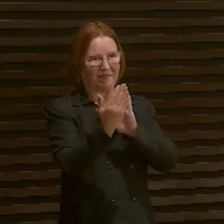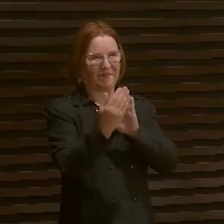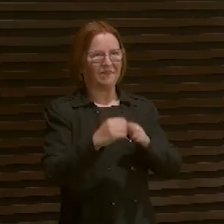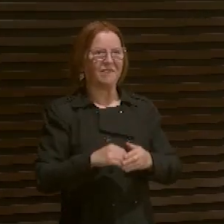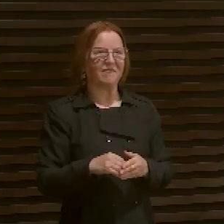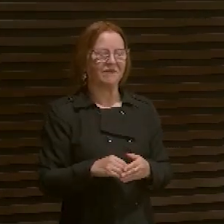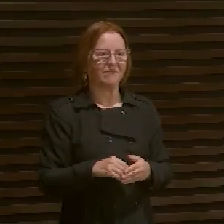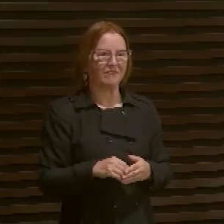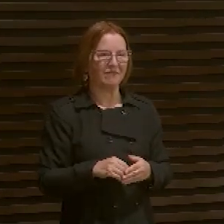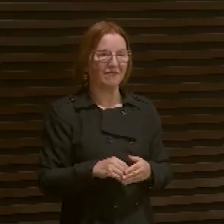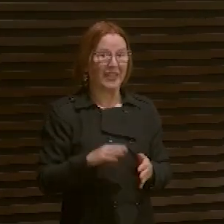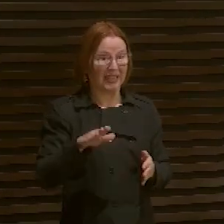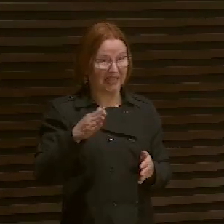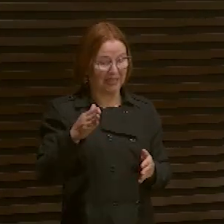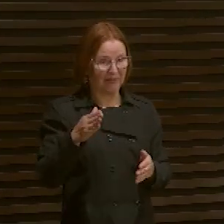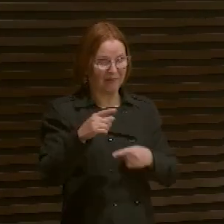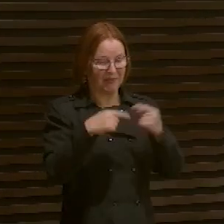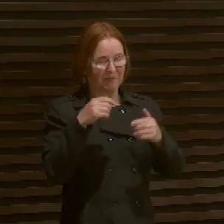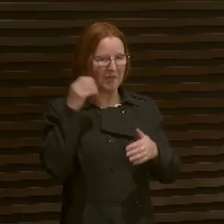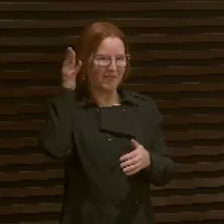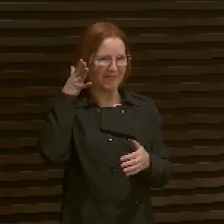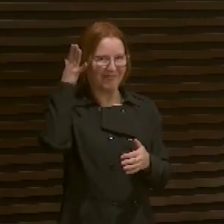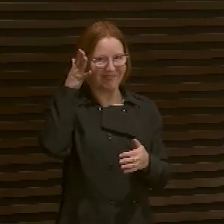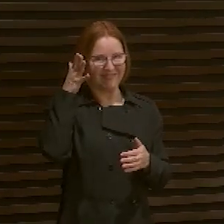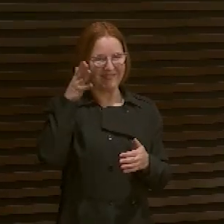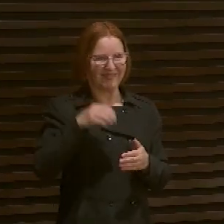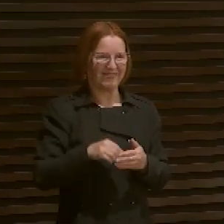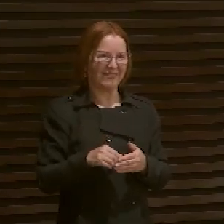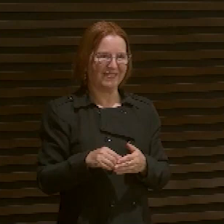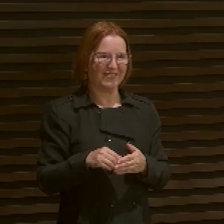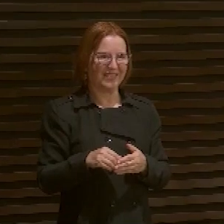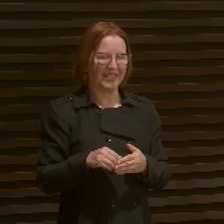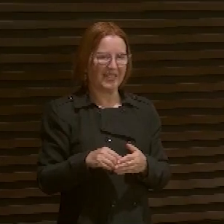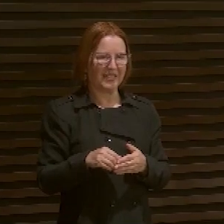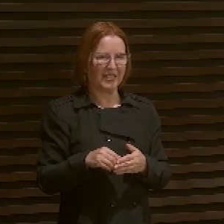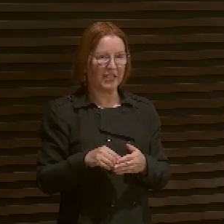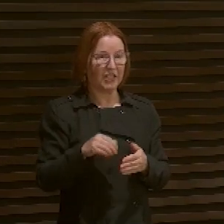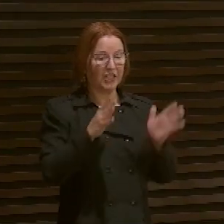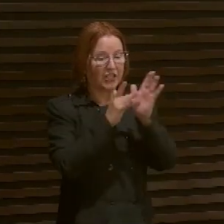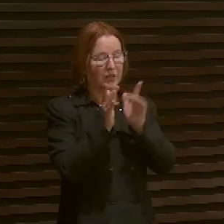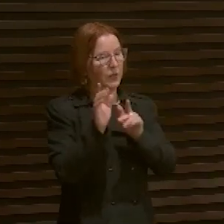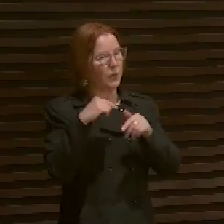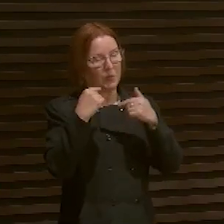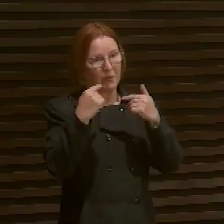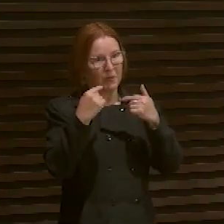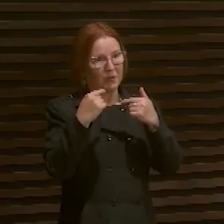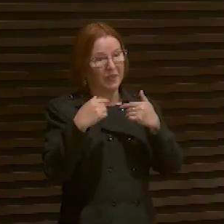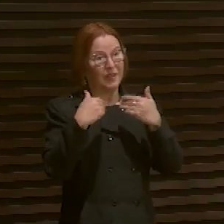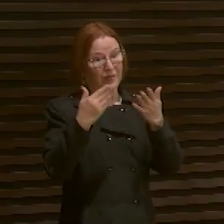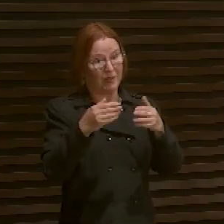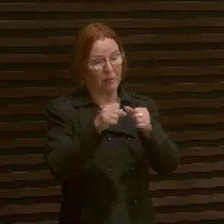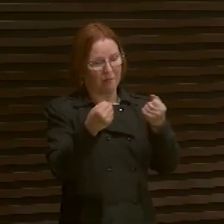À vista disso, né, desse sermão, à vista de Jesus não ter dado pão, mas ter dado uma